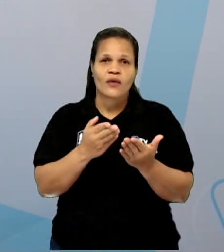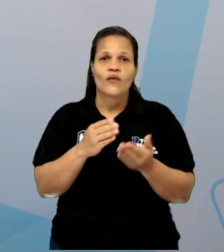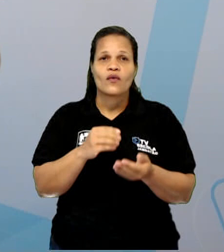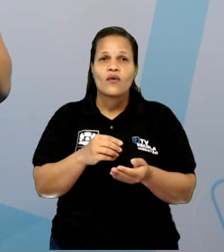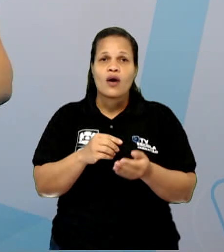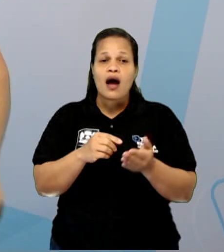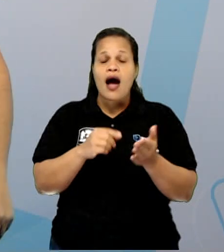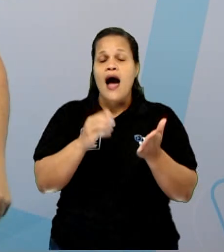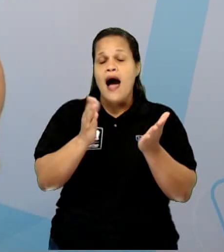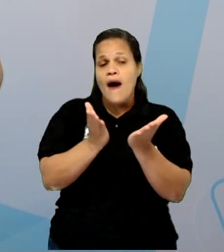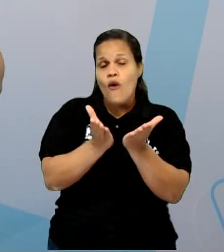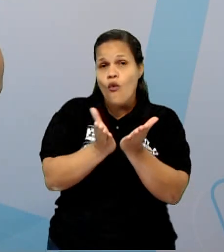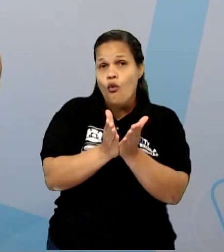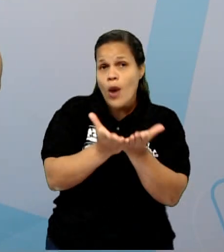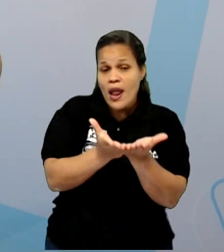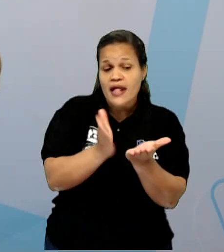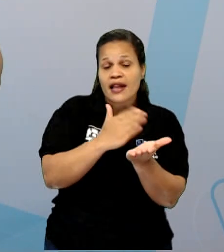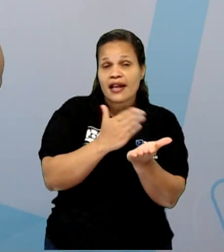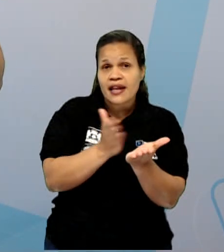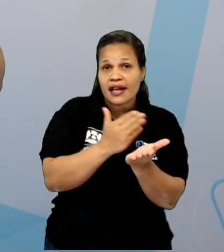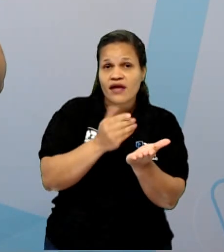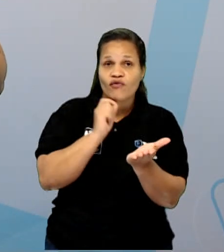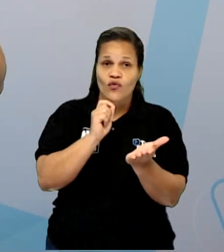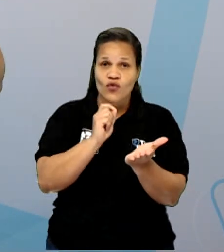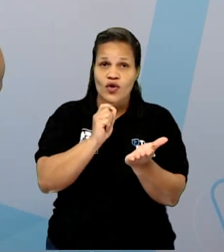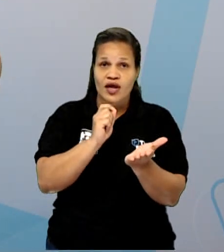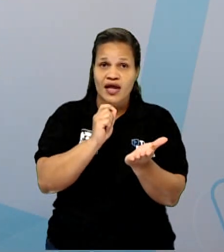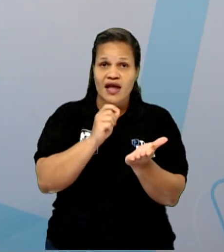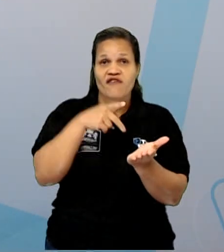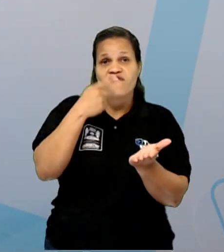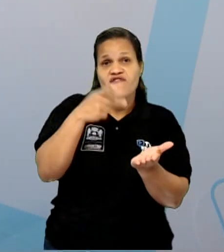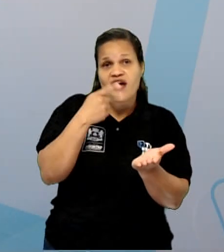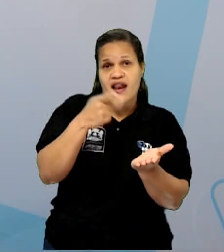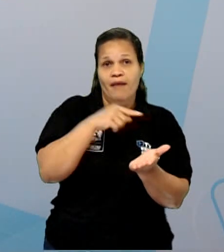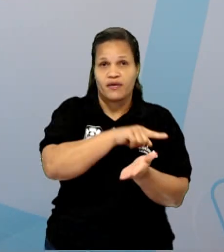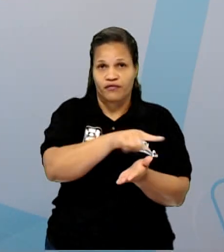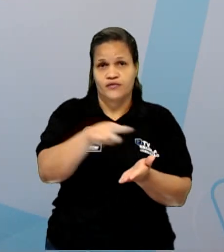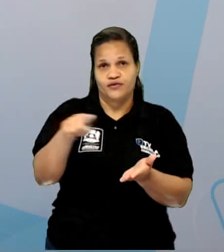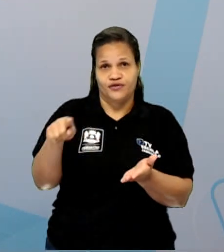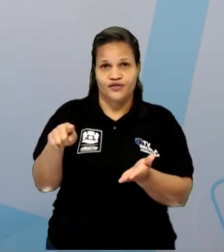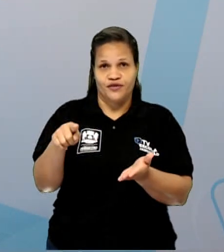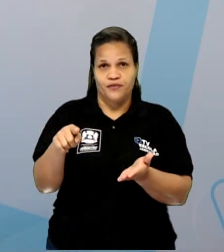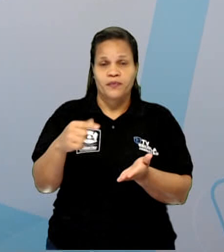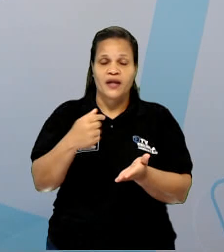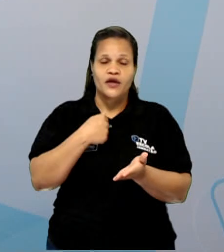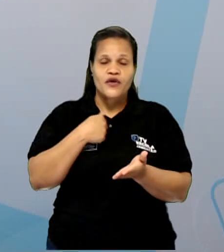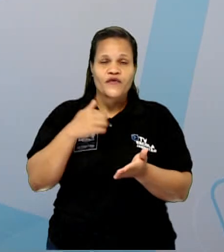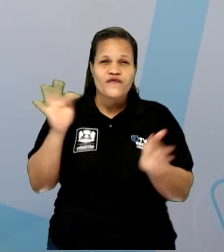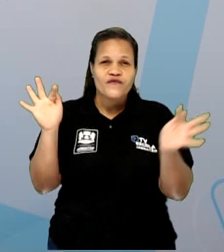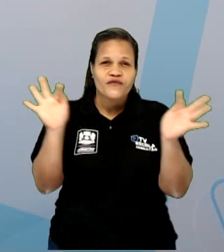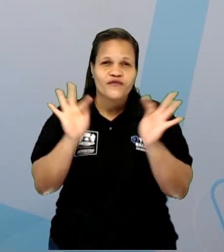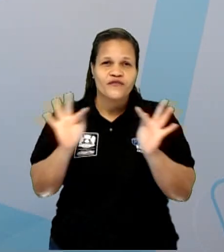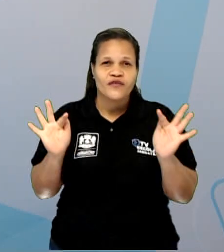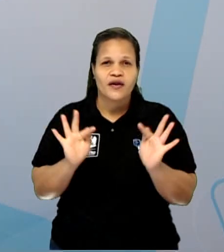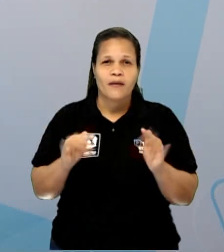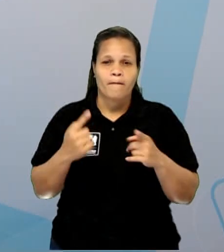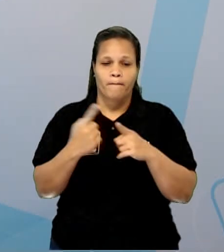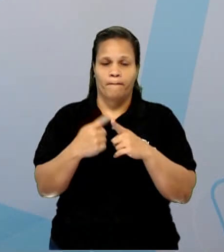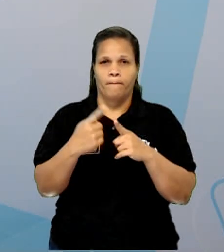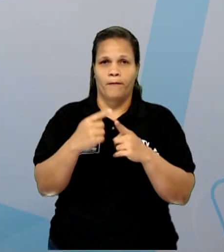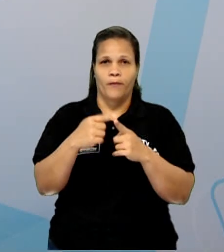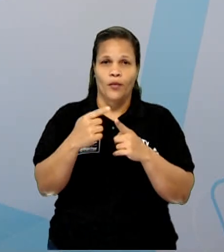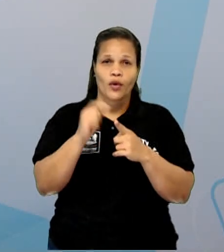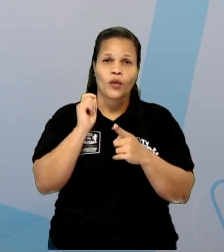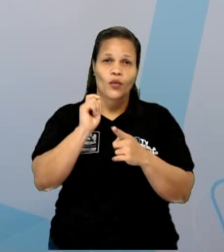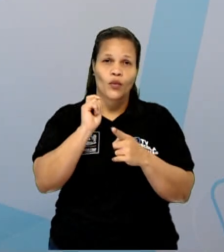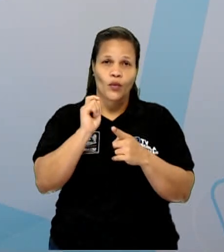IMEP liberou a nossa contação aqui e eu fiquei muito feliz de escolher esse livro para ler para vocês porque é uma história que eu adoro. Eu escolhi